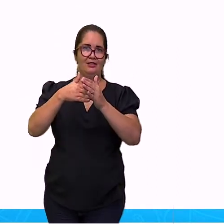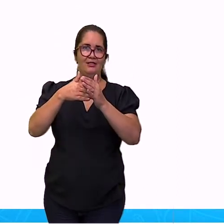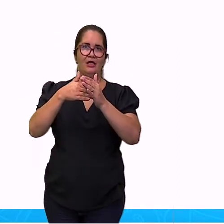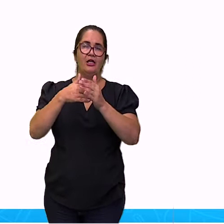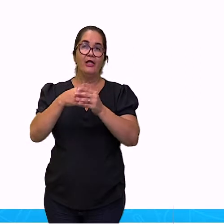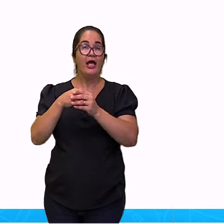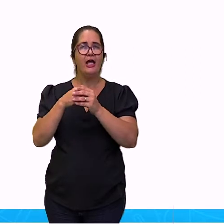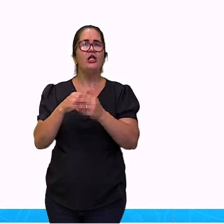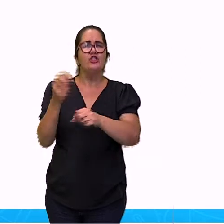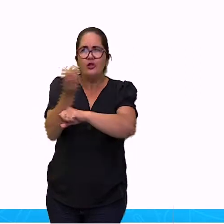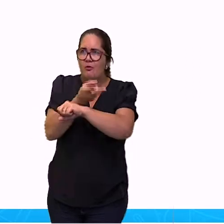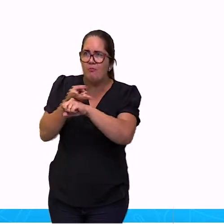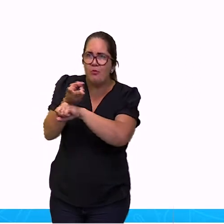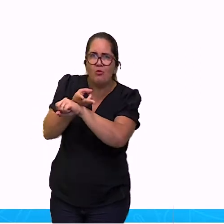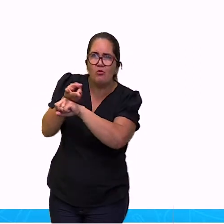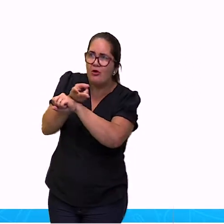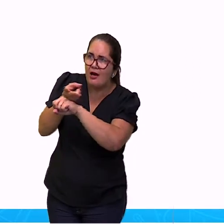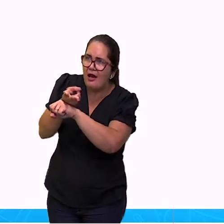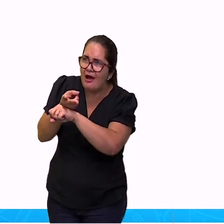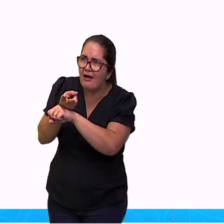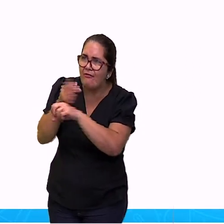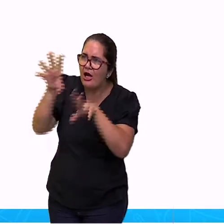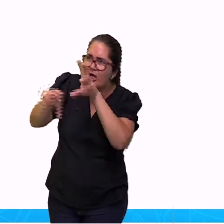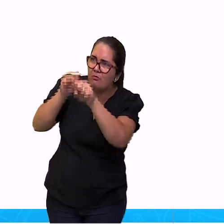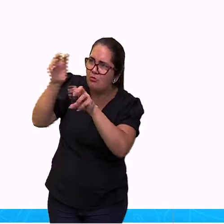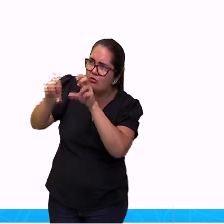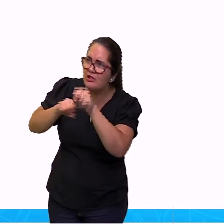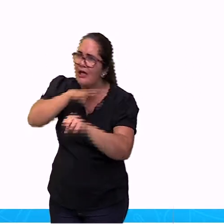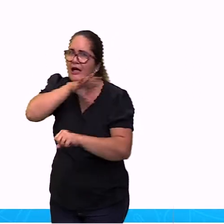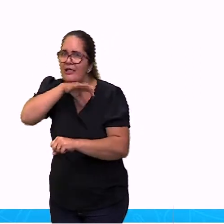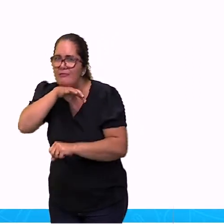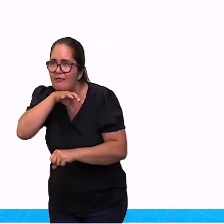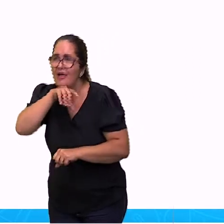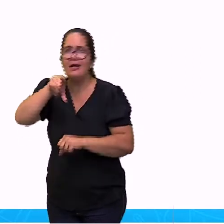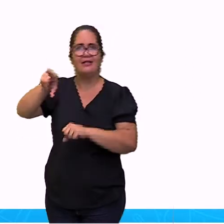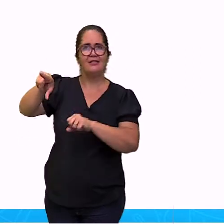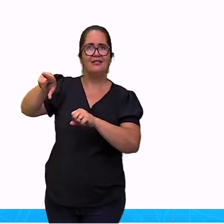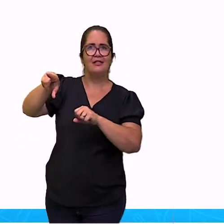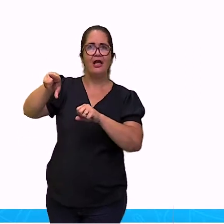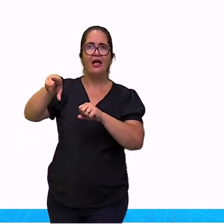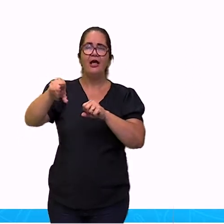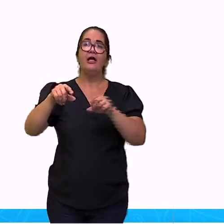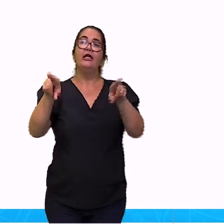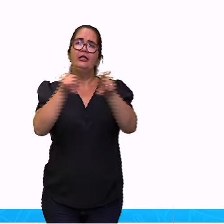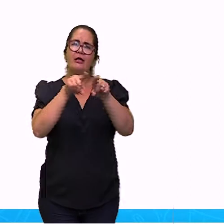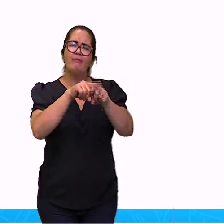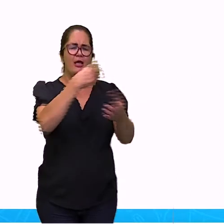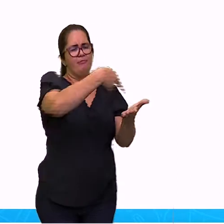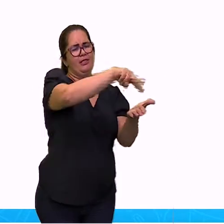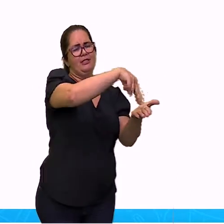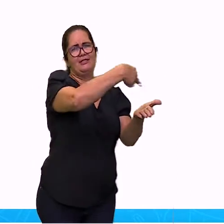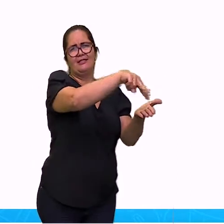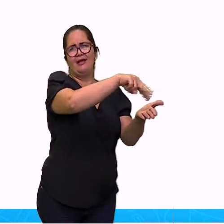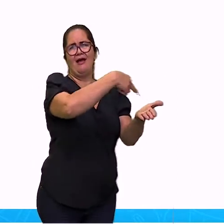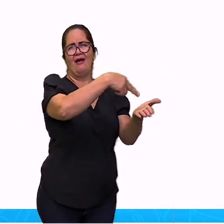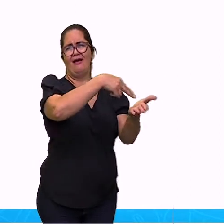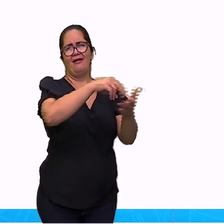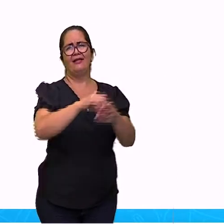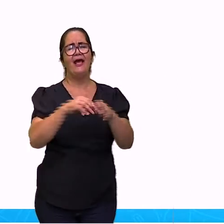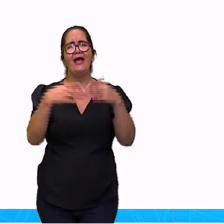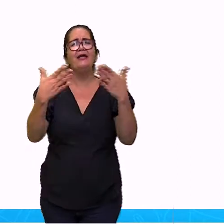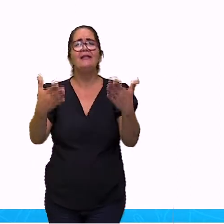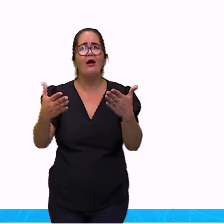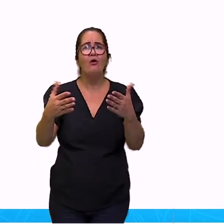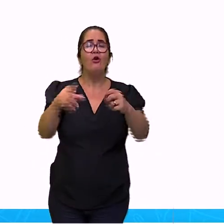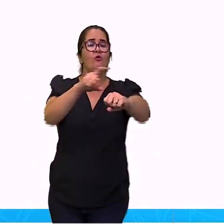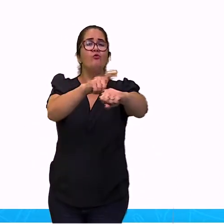eles caçavam, eles dançavam para comemorar. Se chovia, eles dançavam para comemorar a chuva, para agradecer